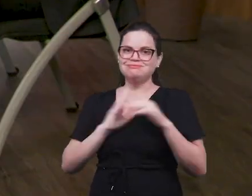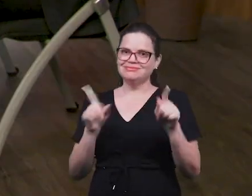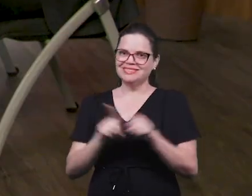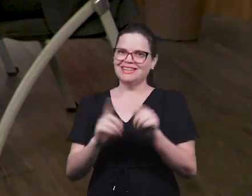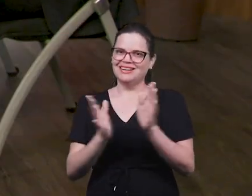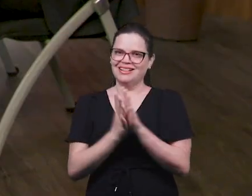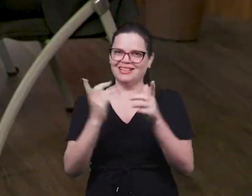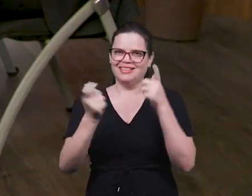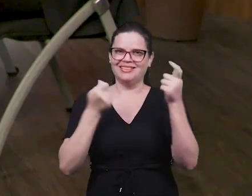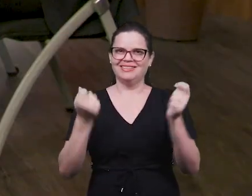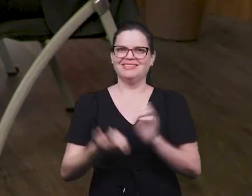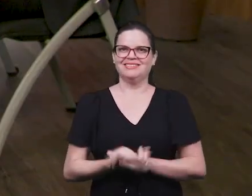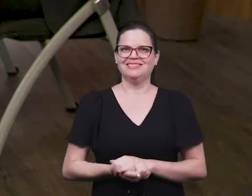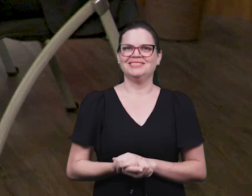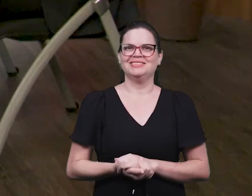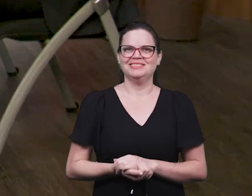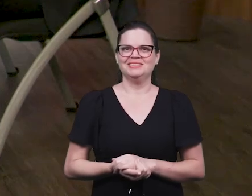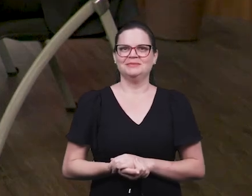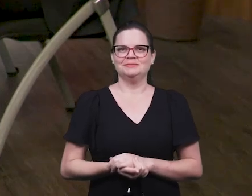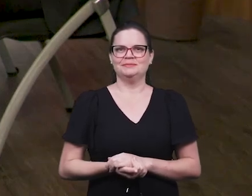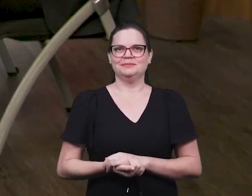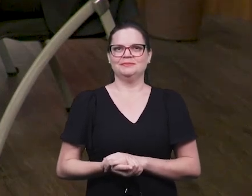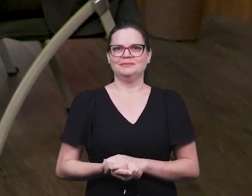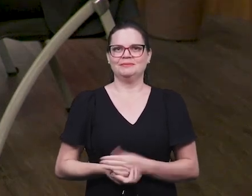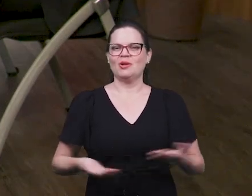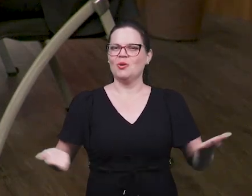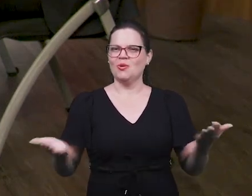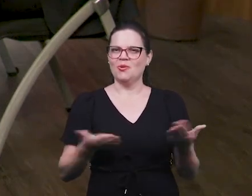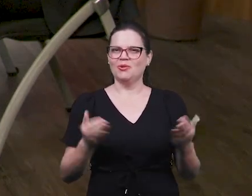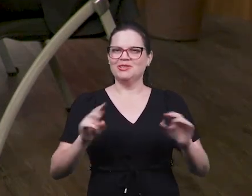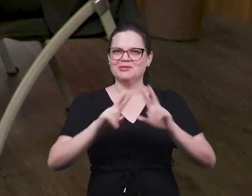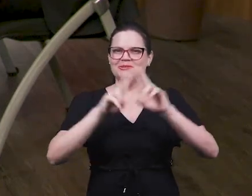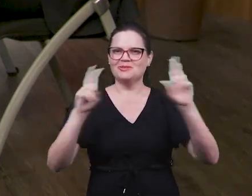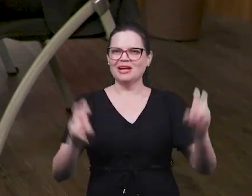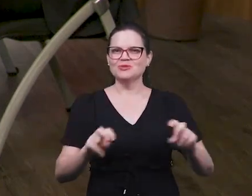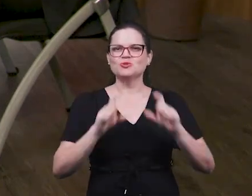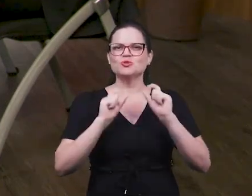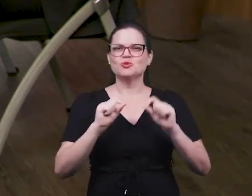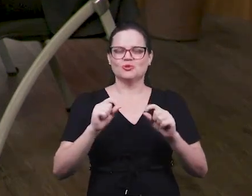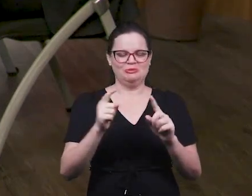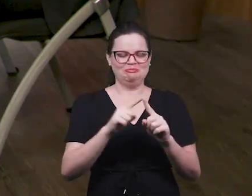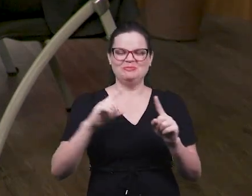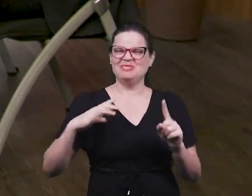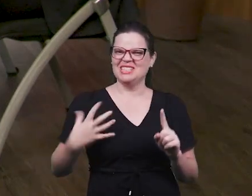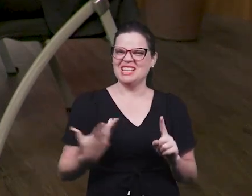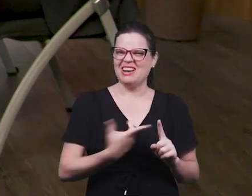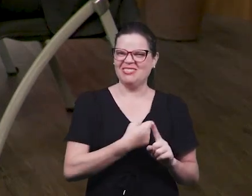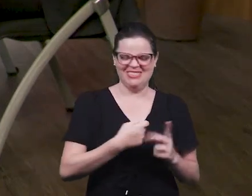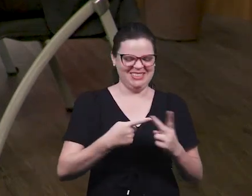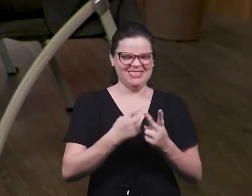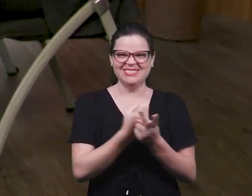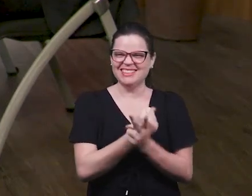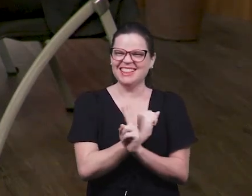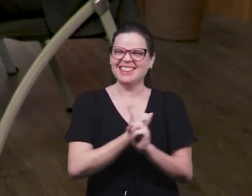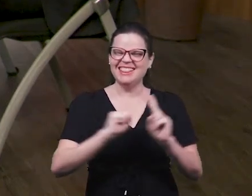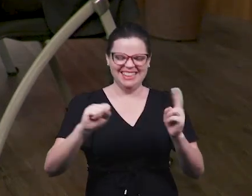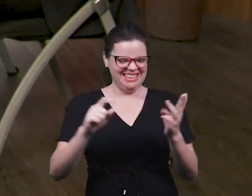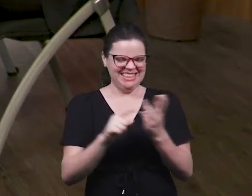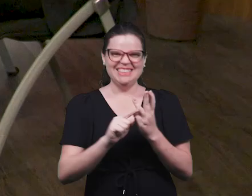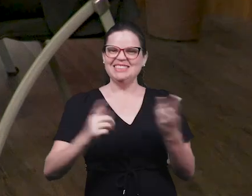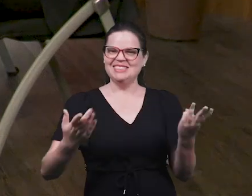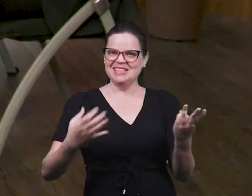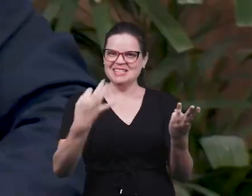Senhor. Deus. Hoje nós estamos falando muito de resgate, de salvação. Esse é o